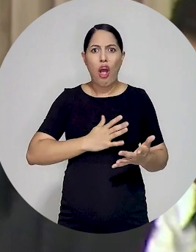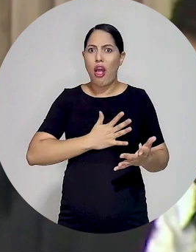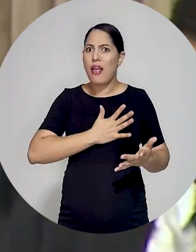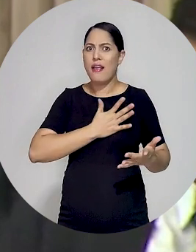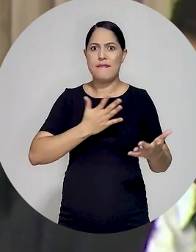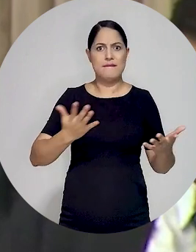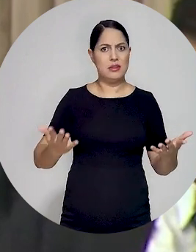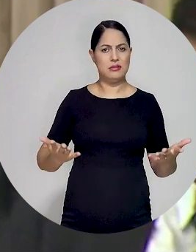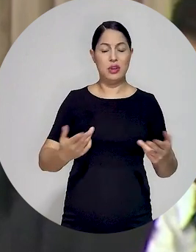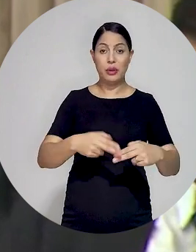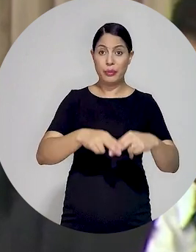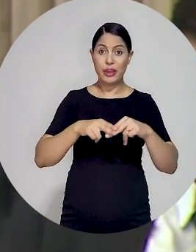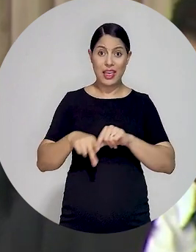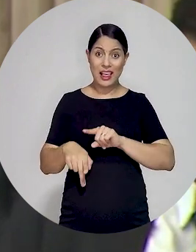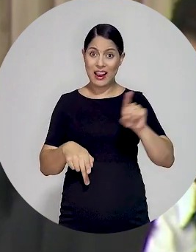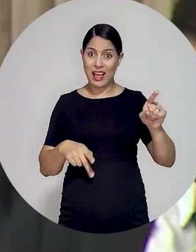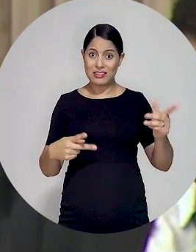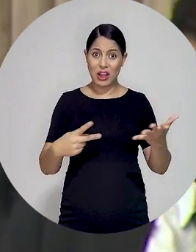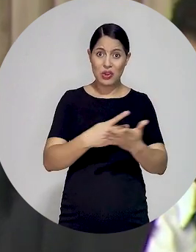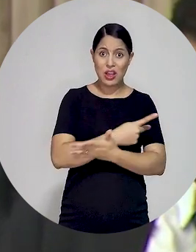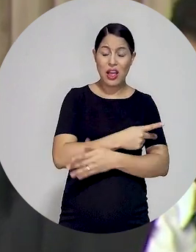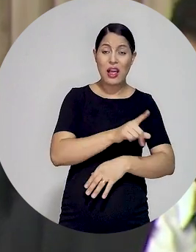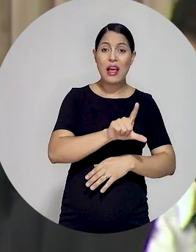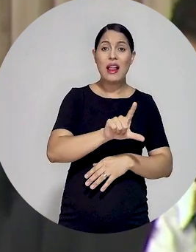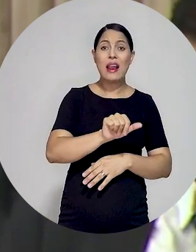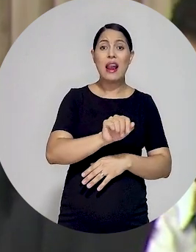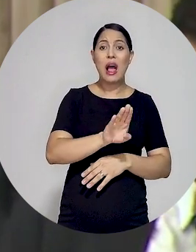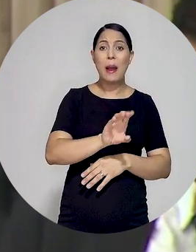laboratório em curso.